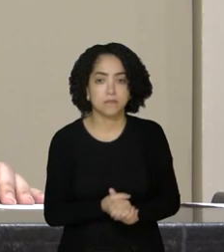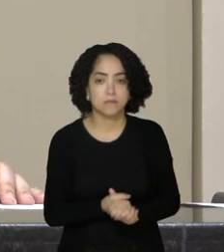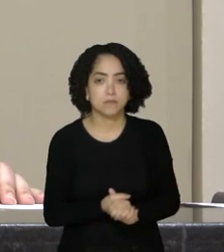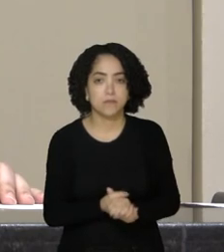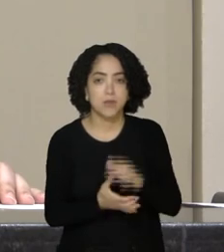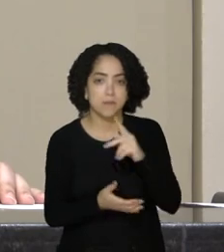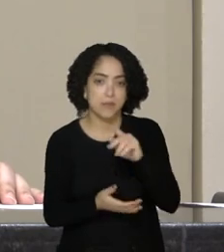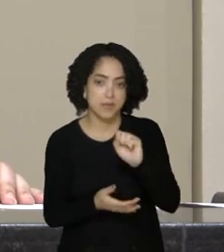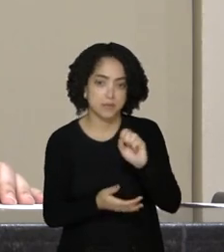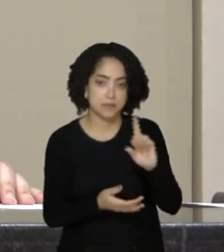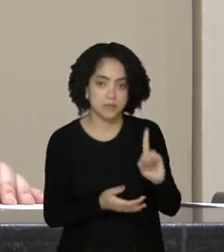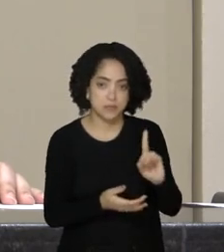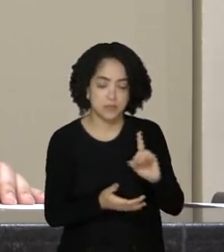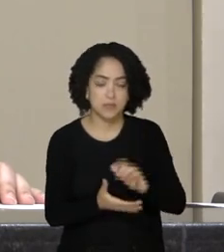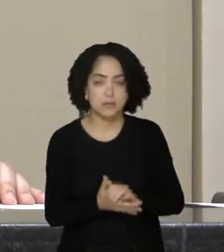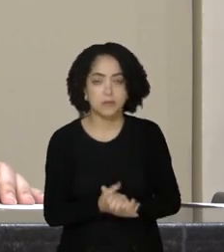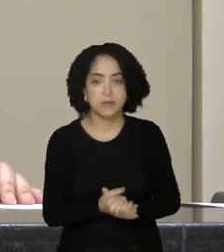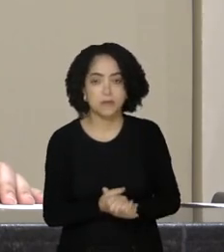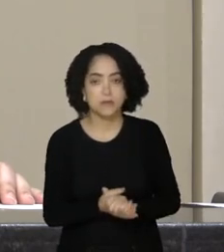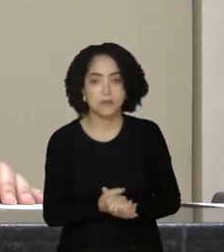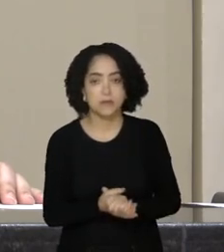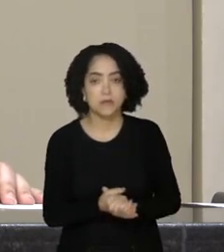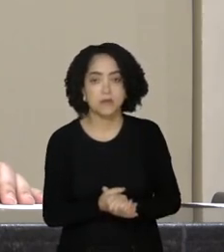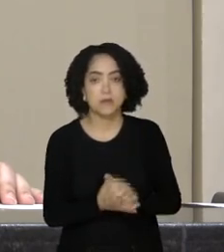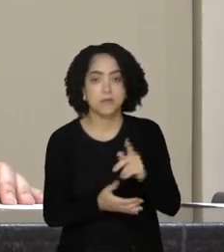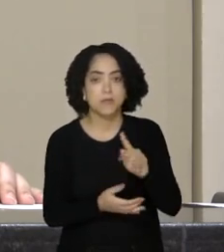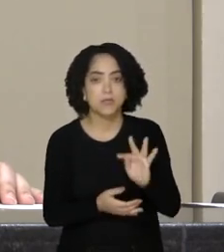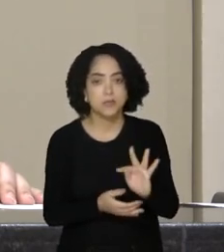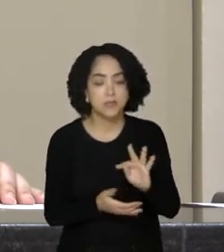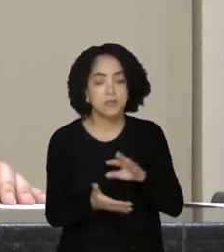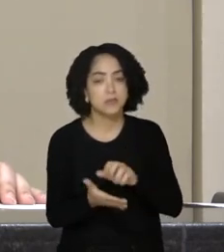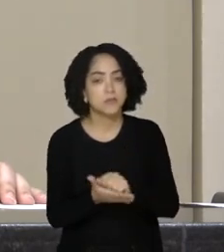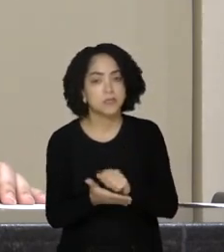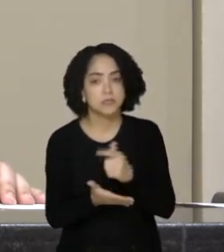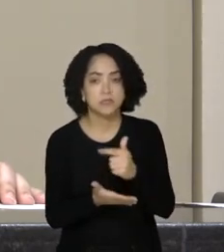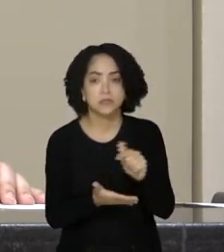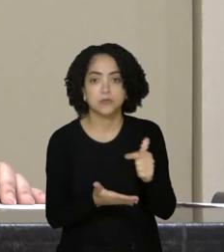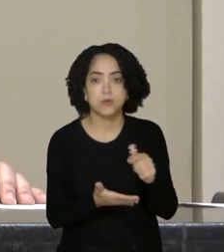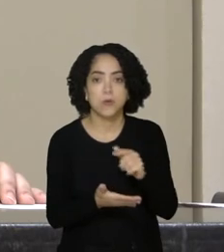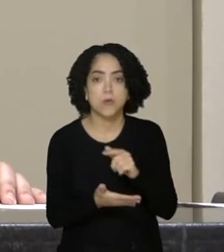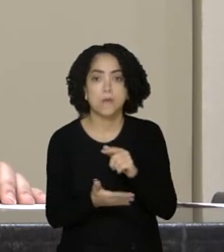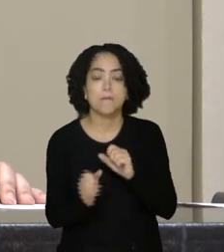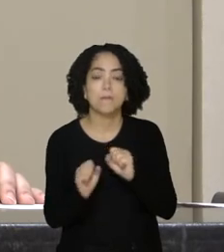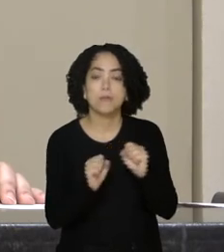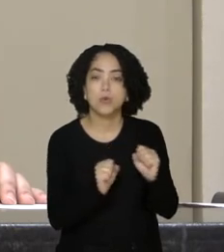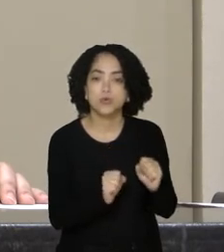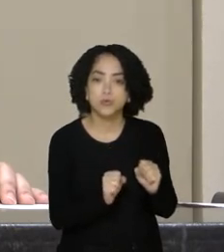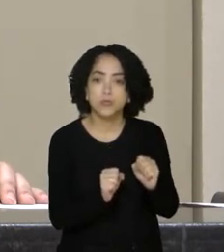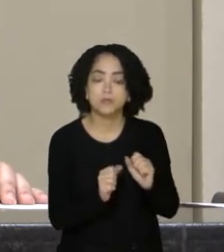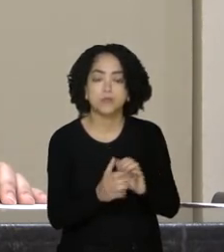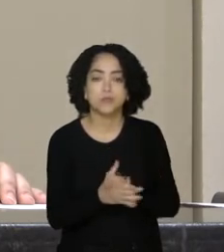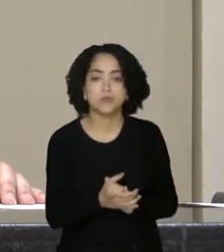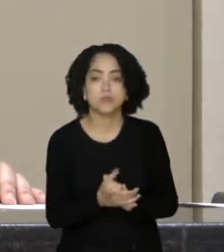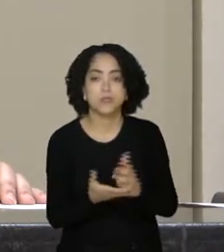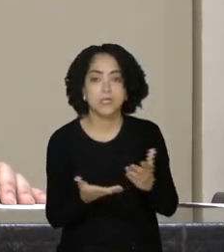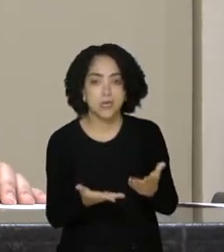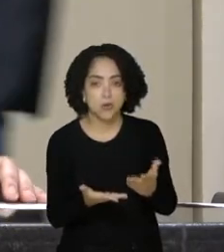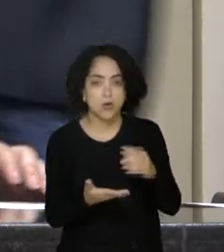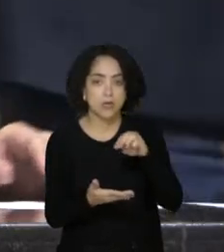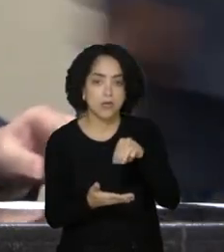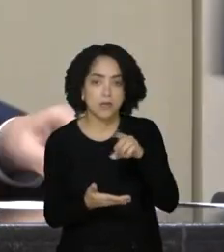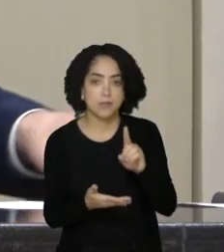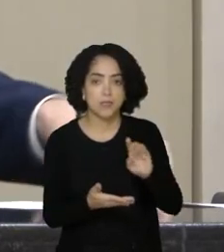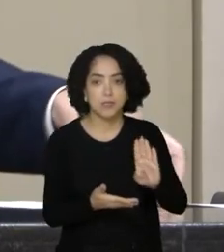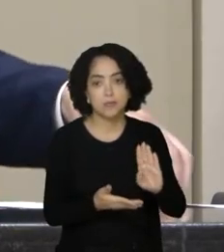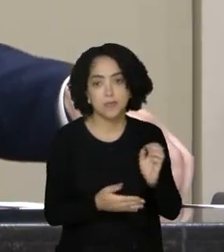PSD também não partiu dos trabalhadores também não podemos também abre a parte e o bloco MDB novo